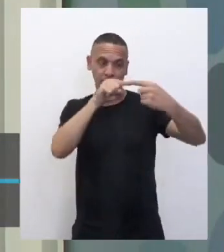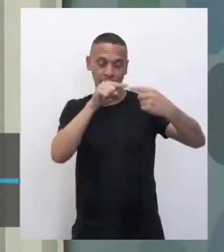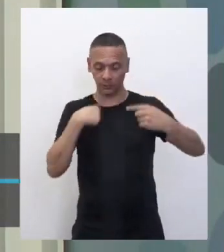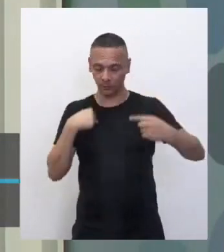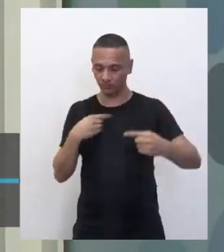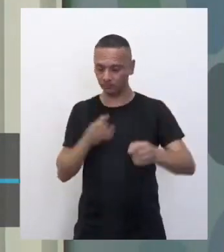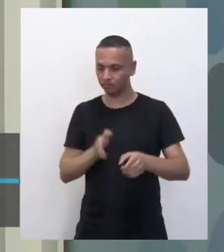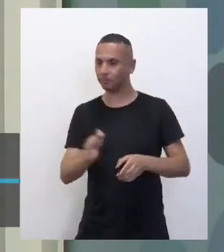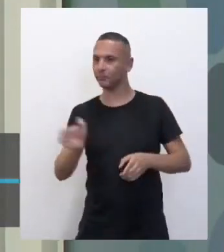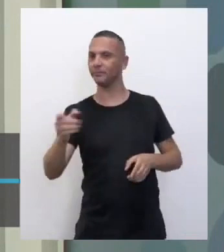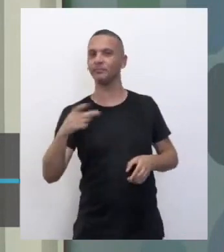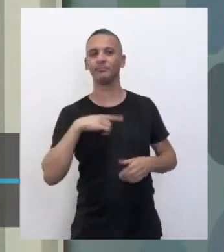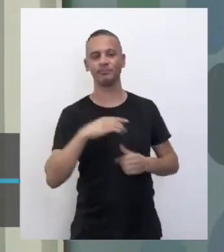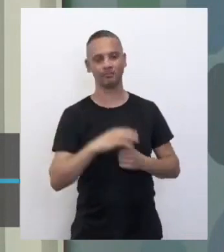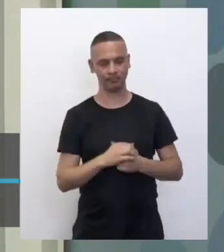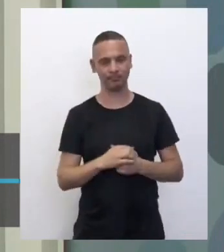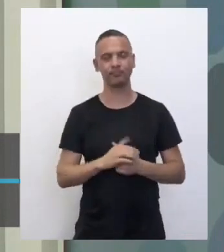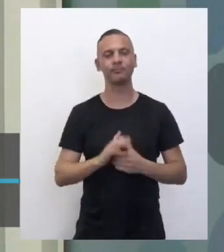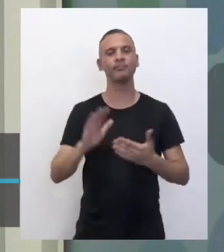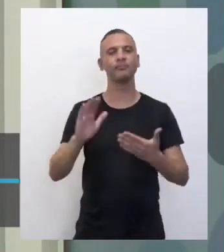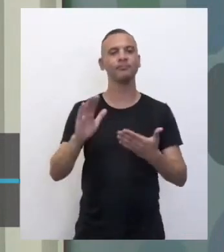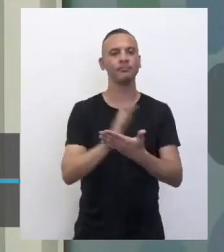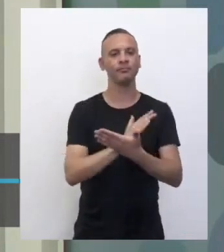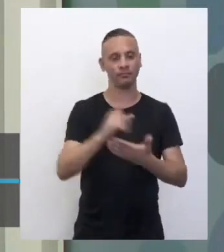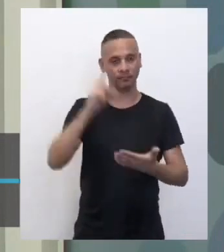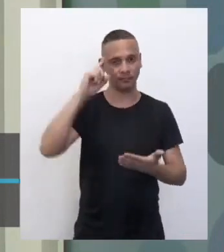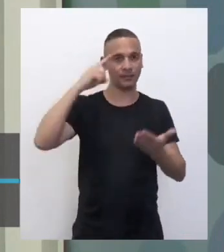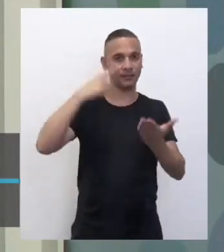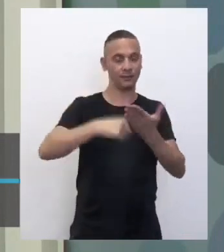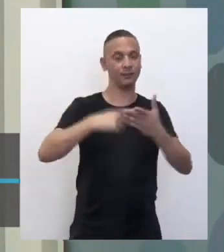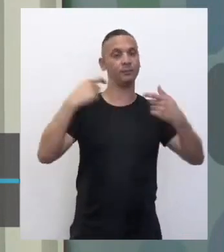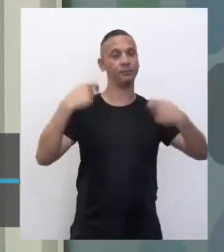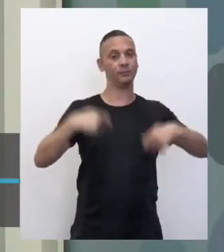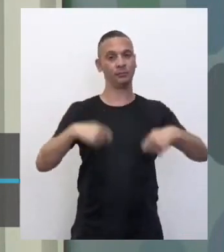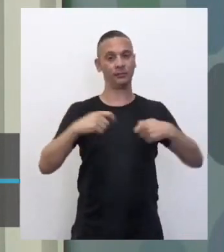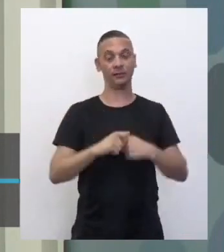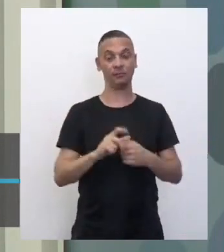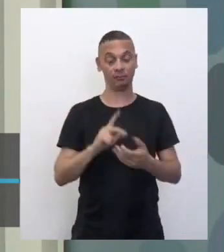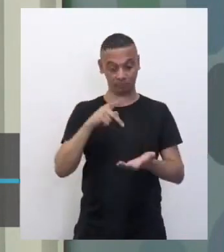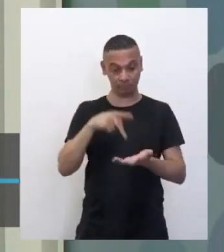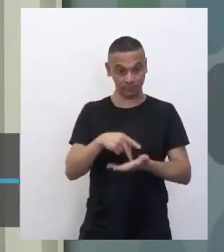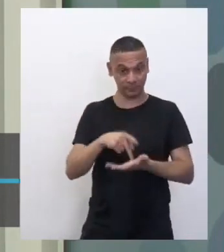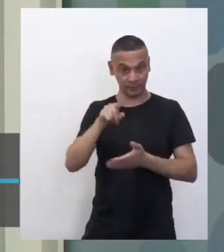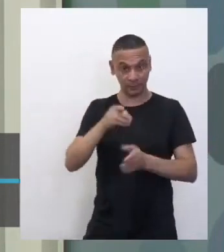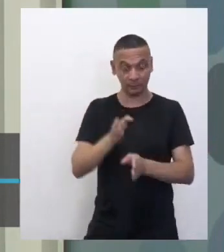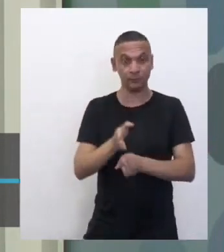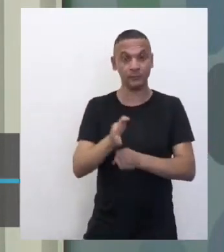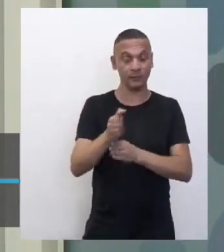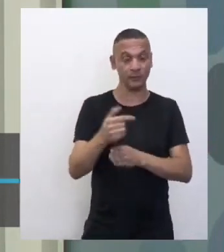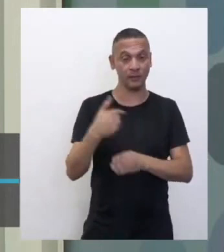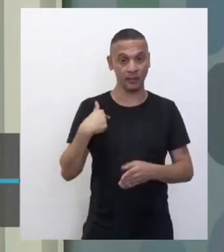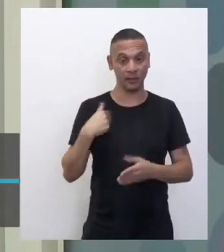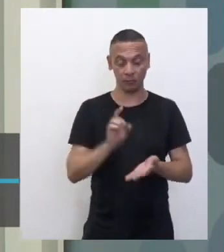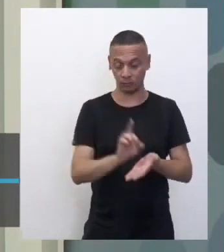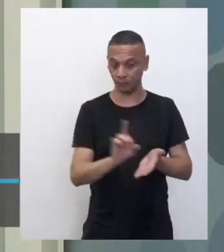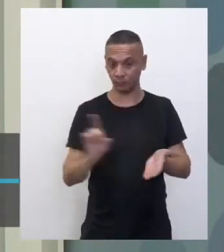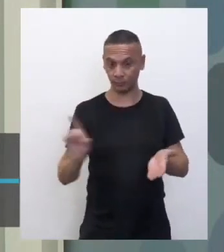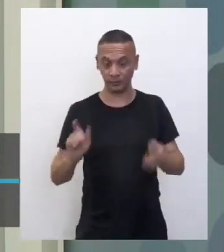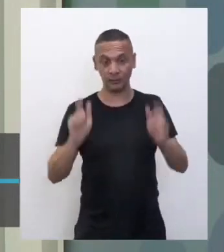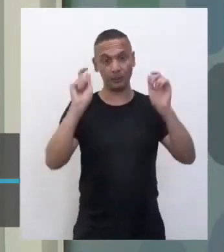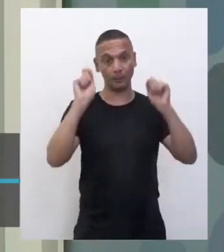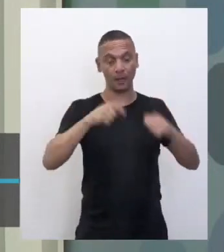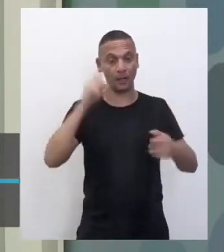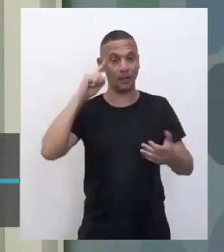caminho. Eu tenho determinadas decisões a tomar. Se a verdade para mim é um princípio, eu já excluo das possibilidades